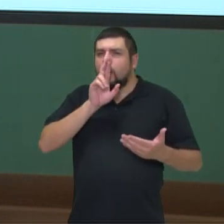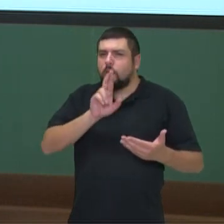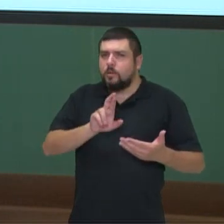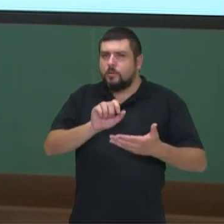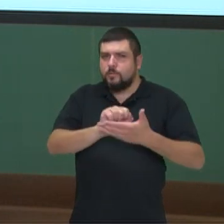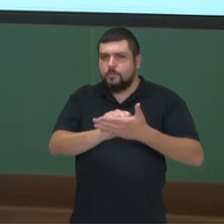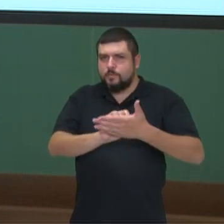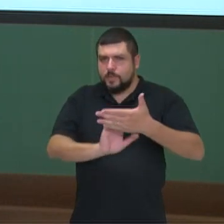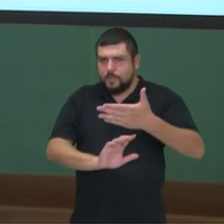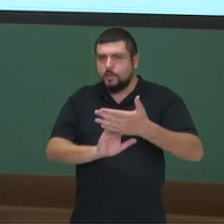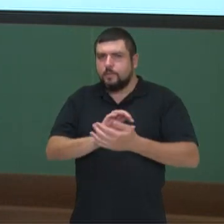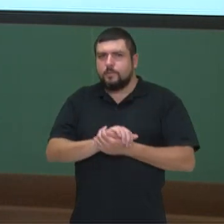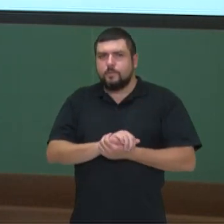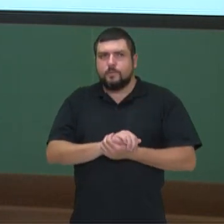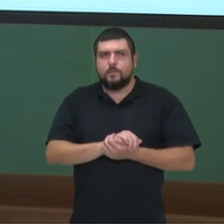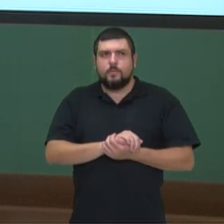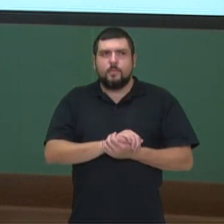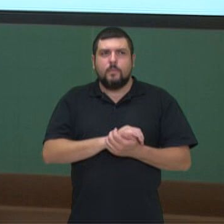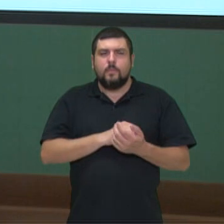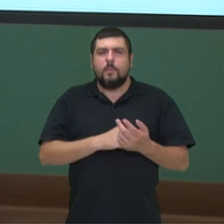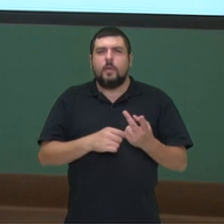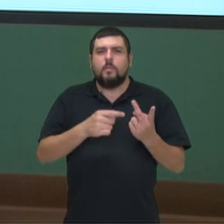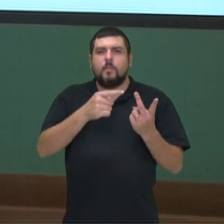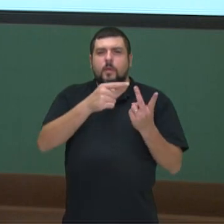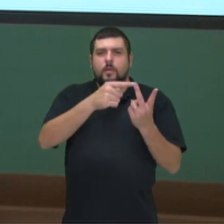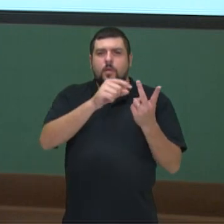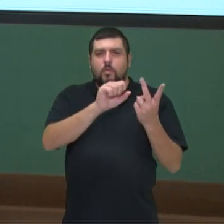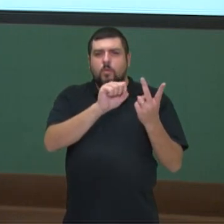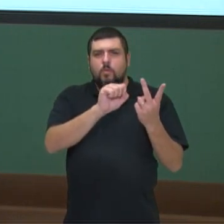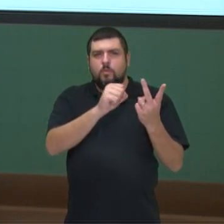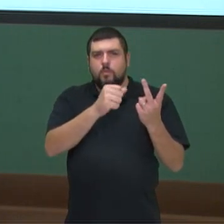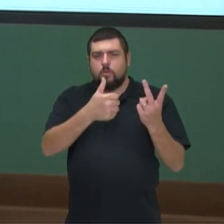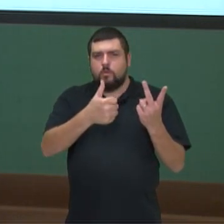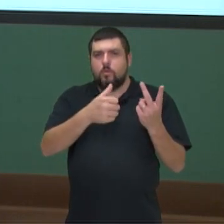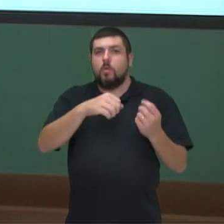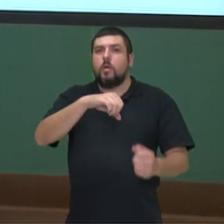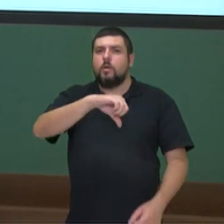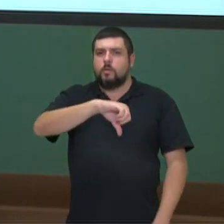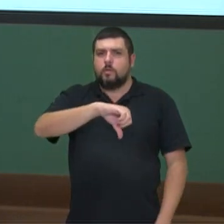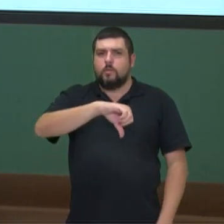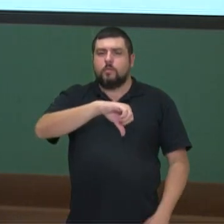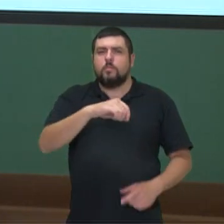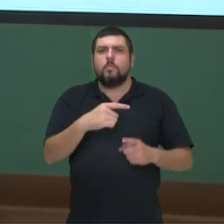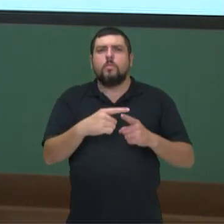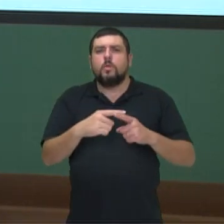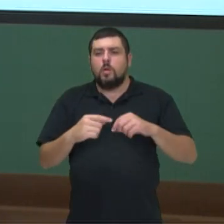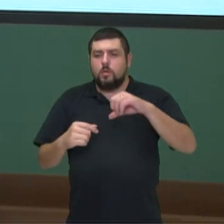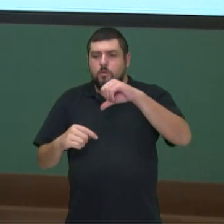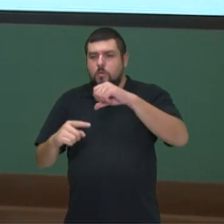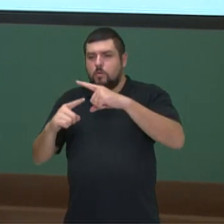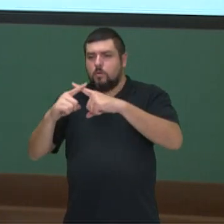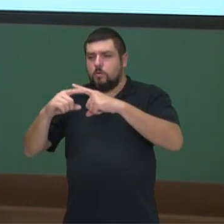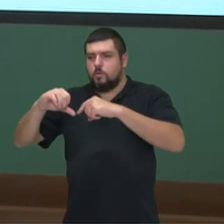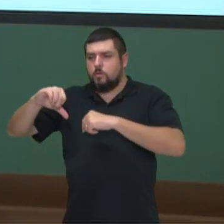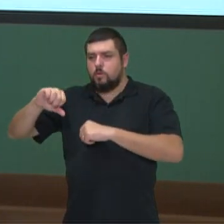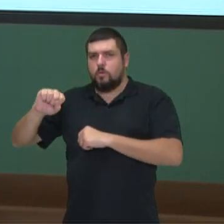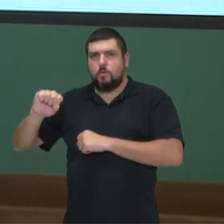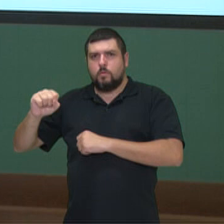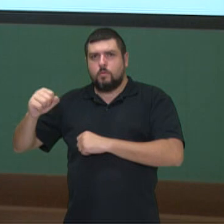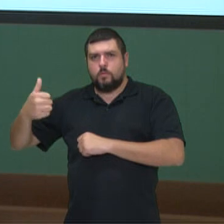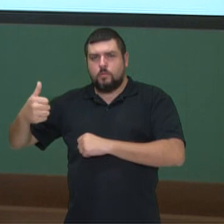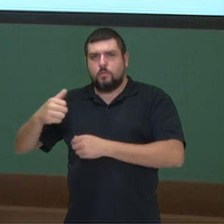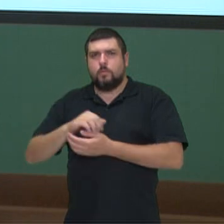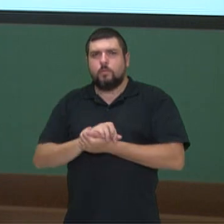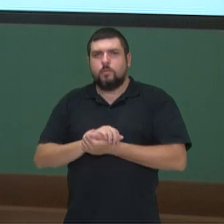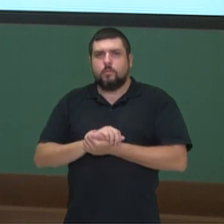ó. Raiz quadrada de 81 é 9. Por quê? Porque 9 ao quadrado é 81. Raiz quadrada